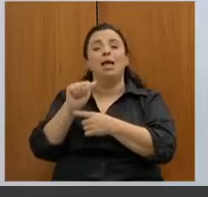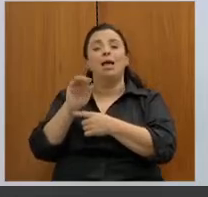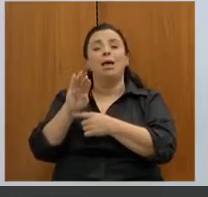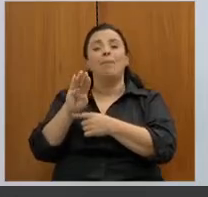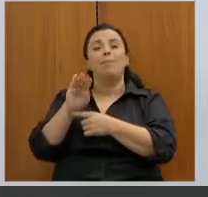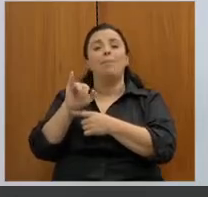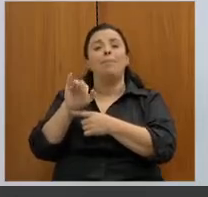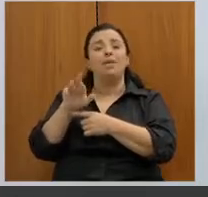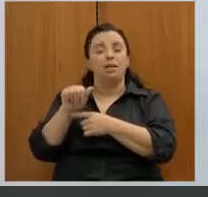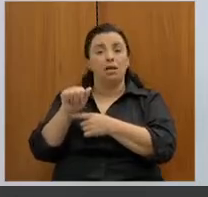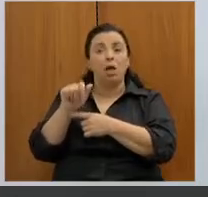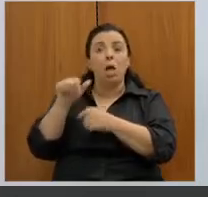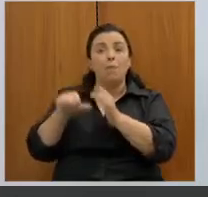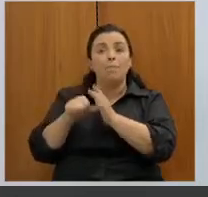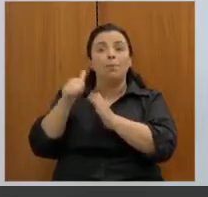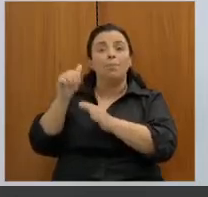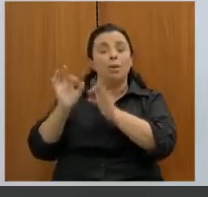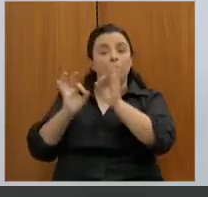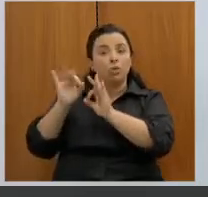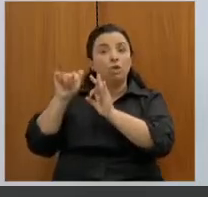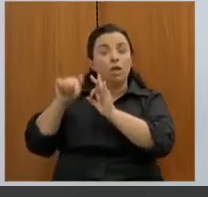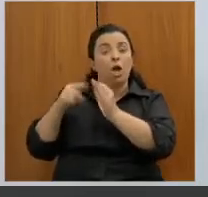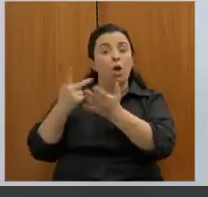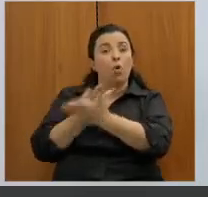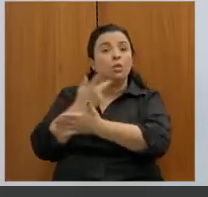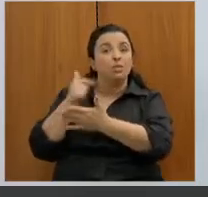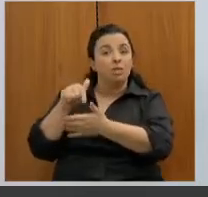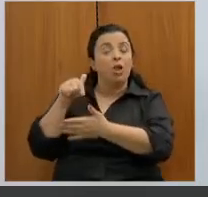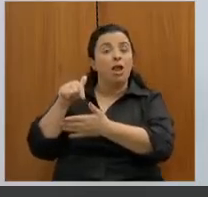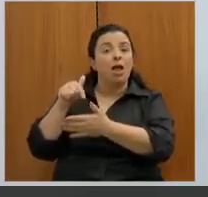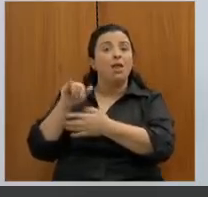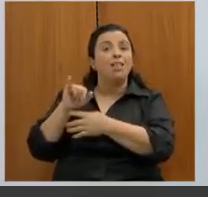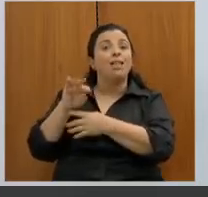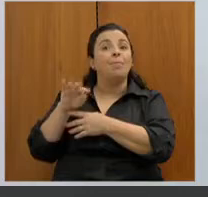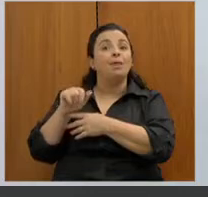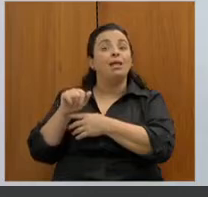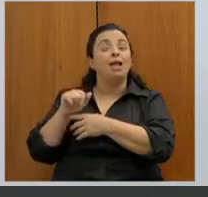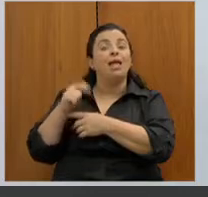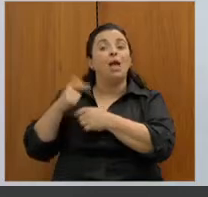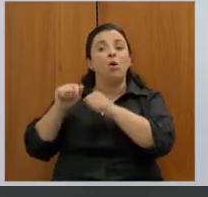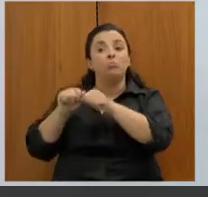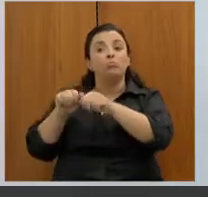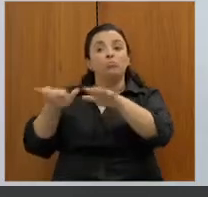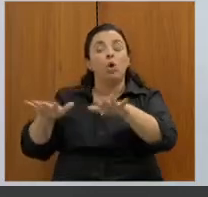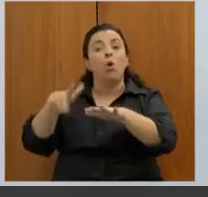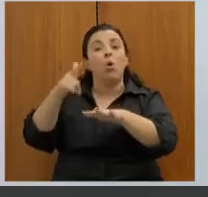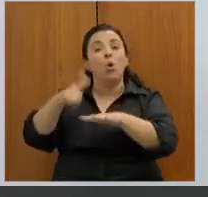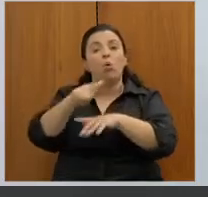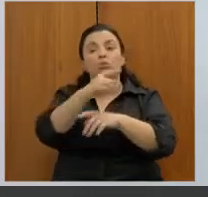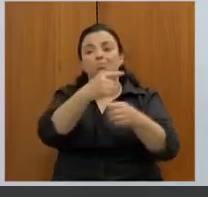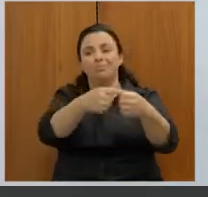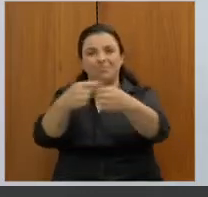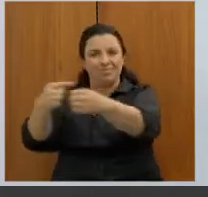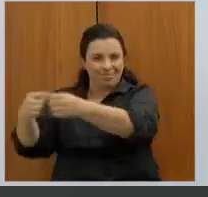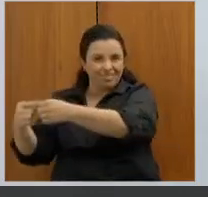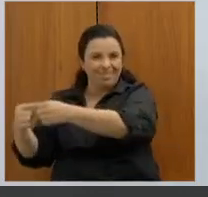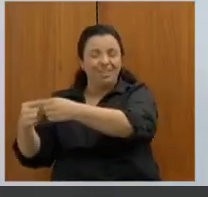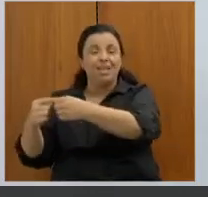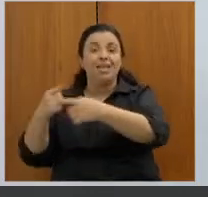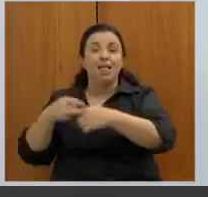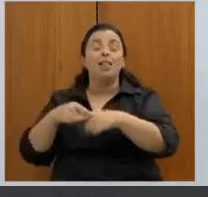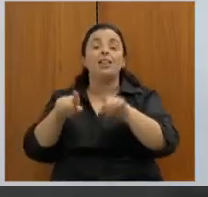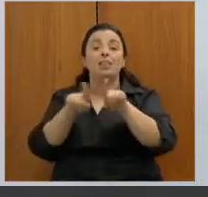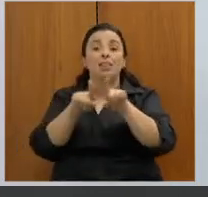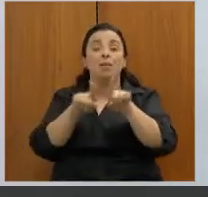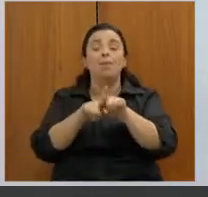o tribunal ele oportuniza que outros três municípios eles é